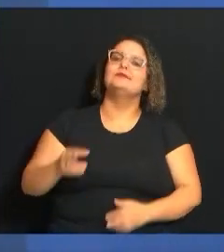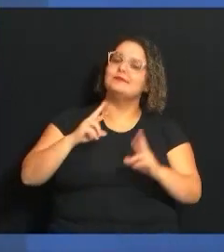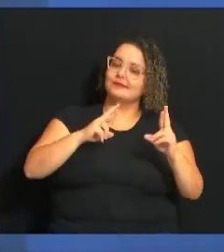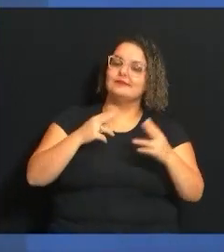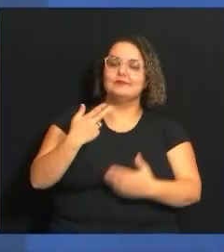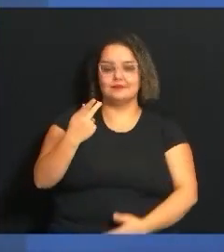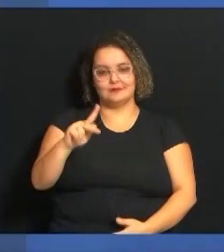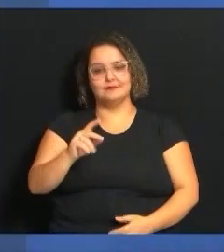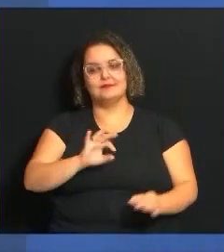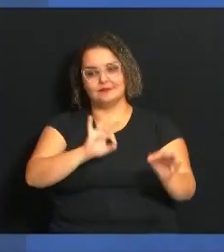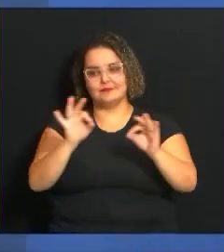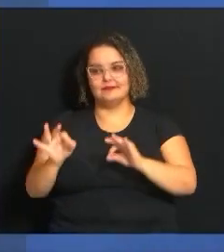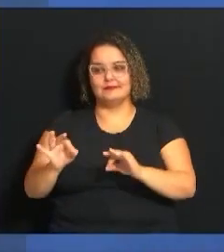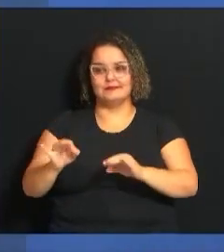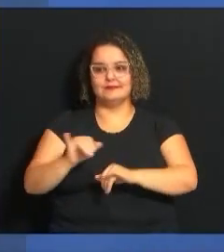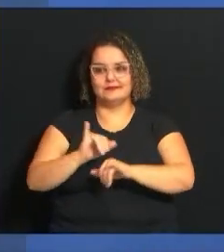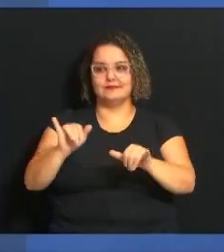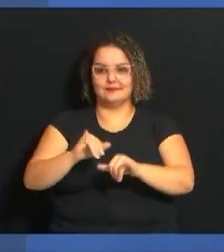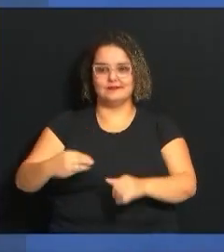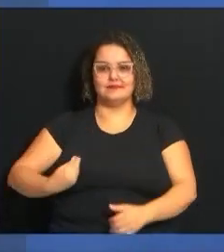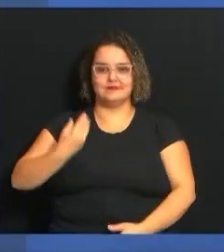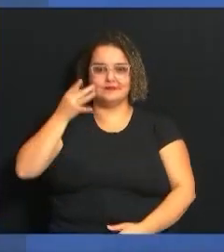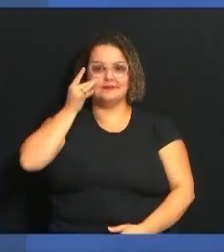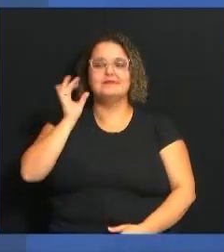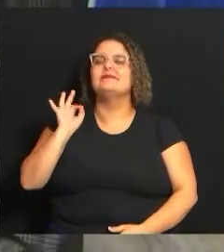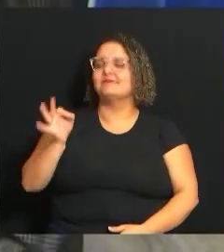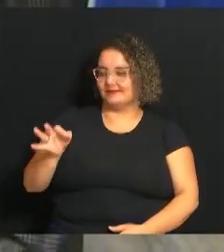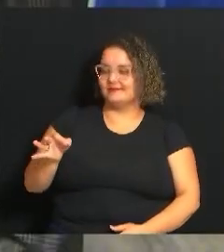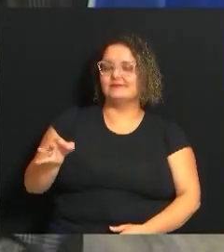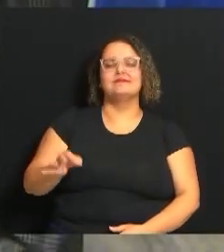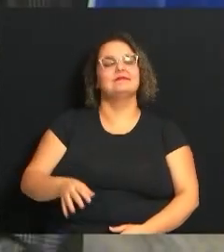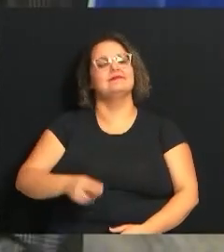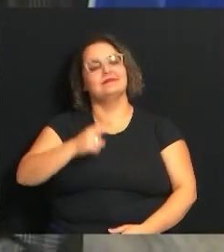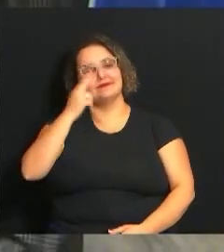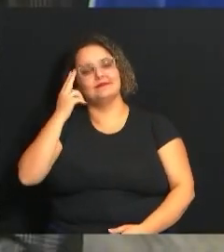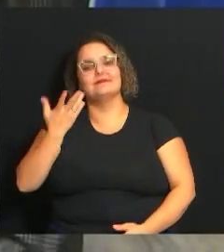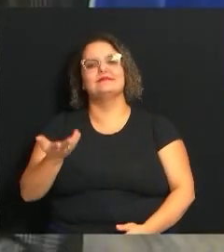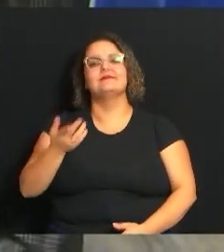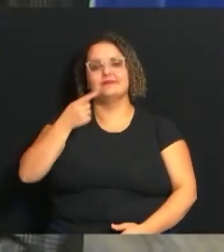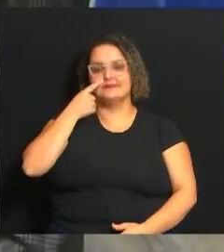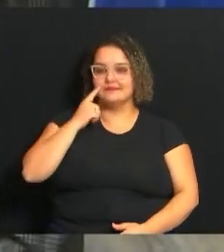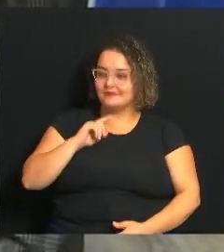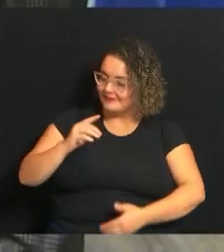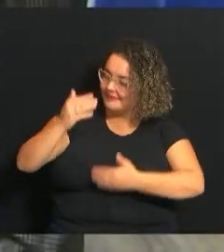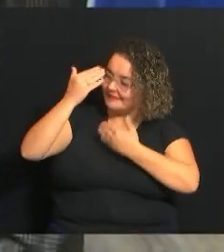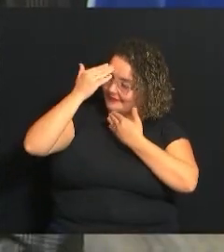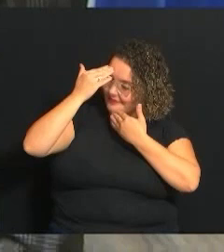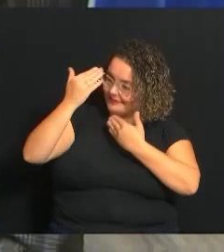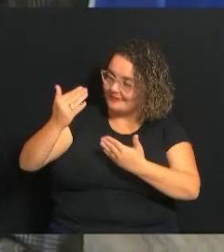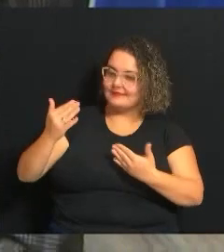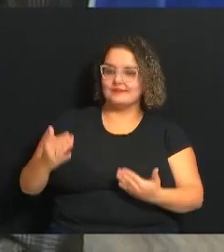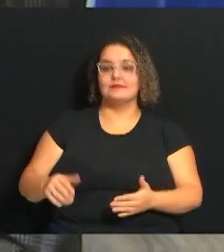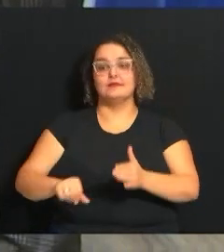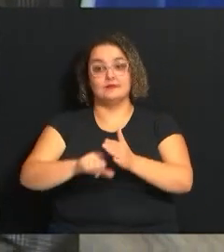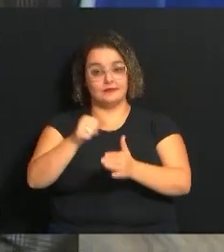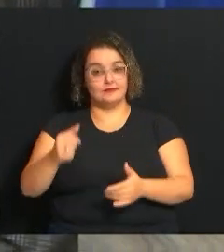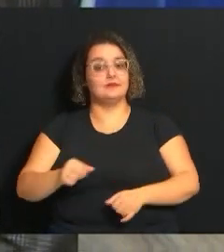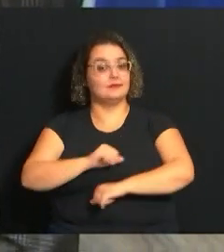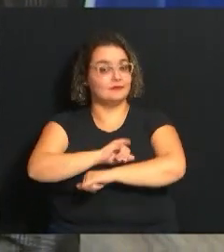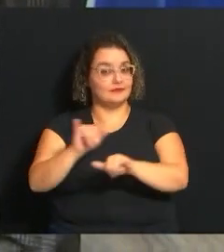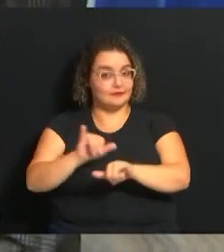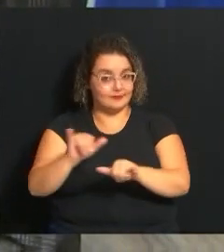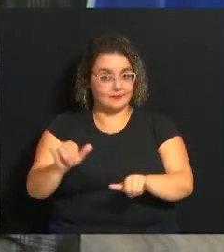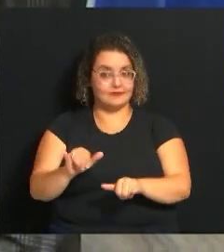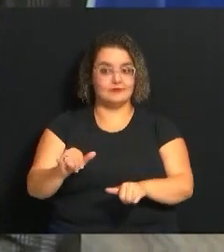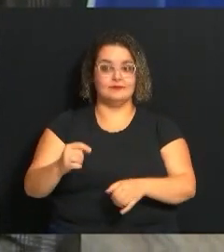que a gente vai transmitir ao vivo daqui a pouquinho, né, Gabriel? Sem sombra de dúvidas, então, Viviane Novaes, muito obrigado, primeiro pelas notícias da Metrópole